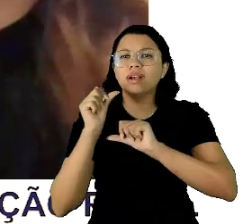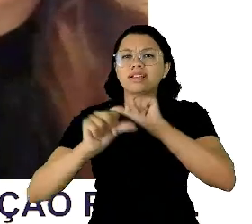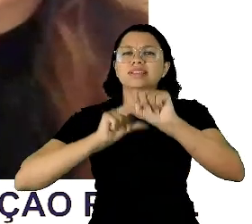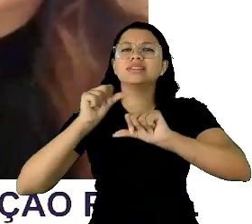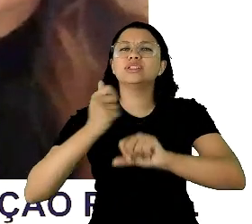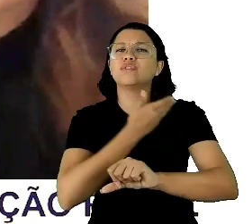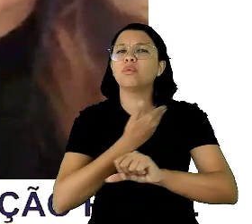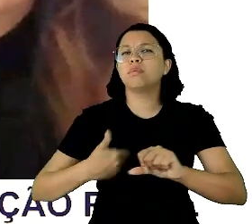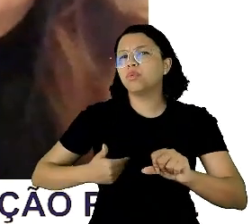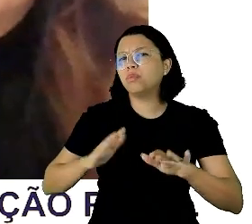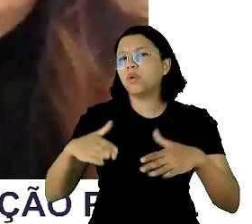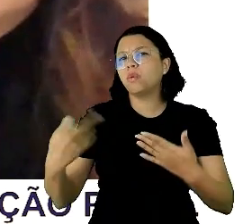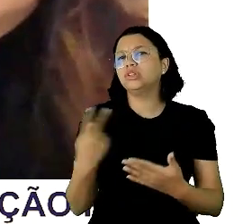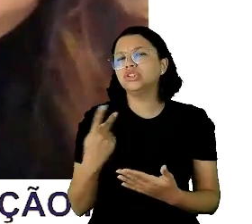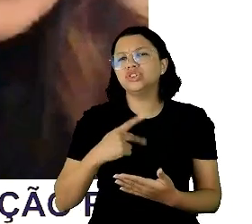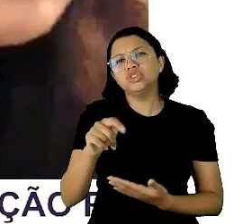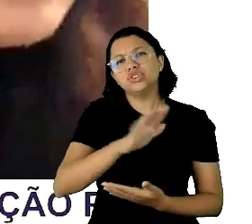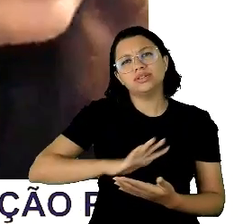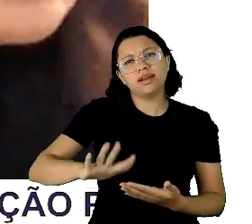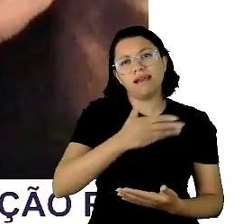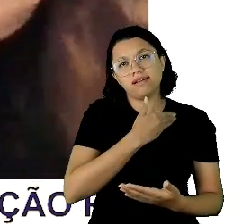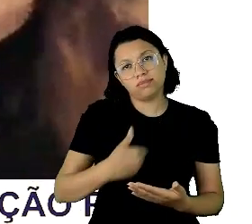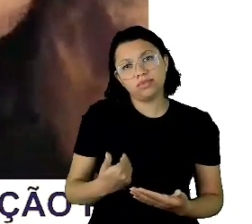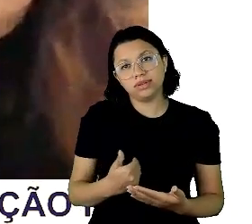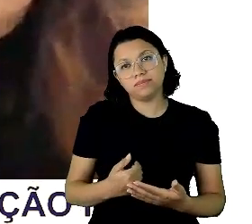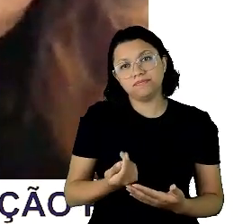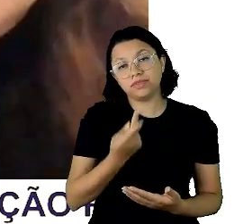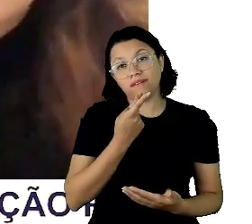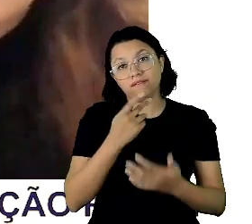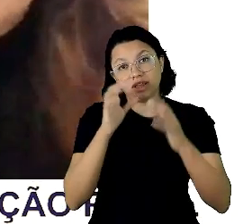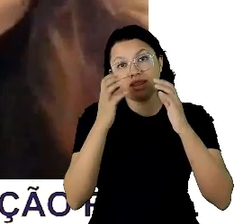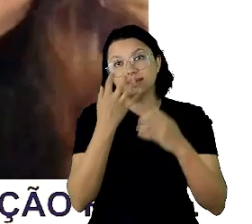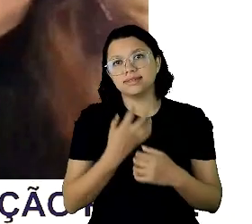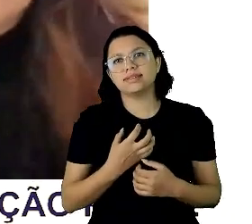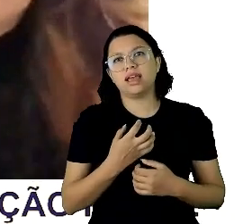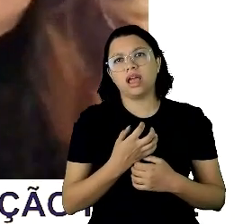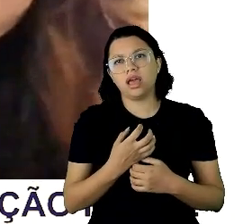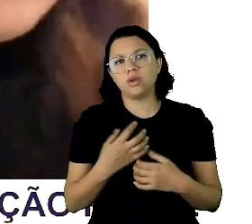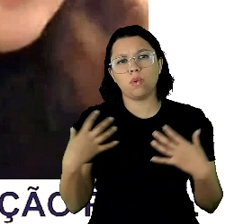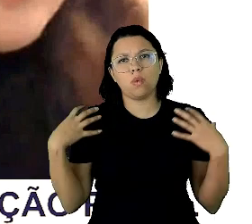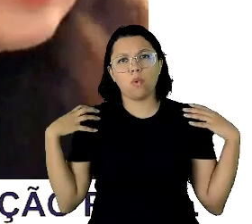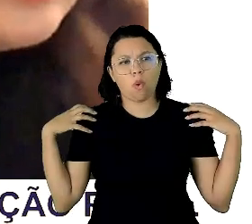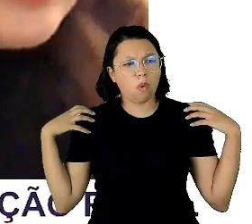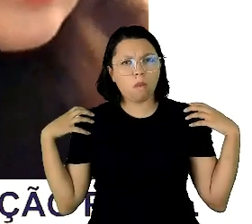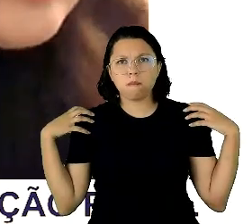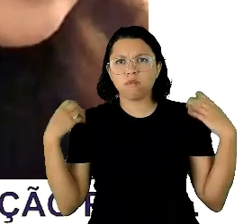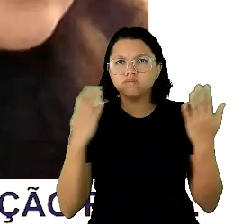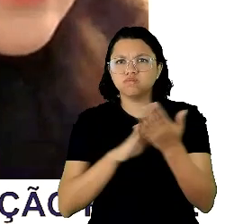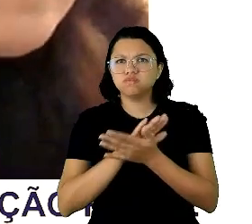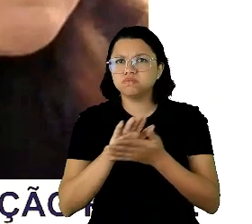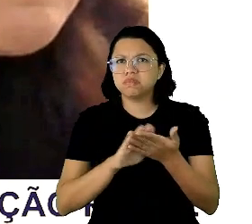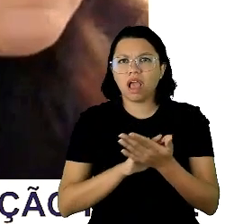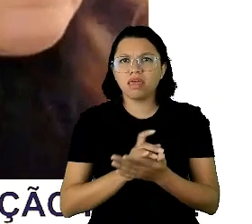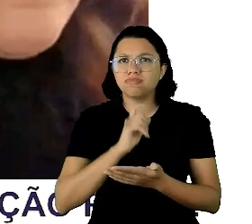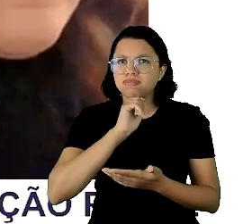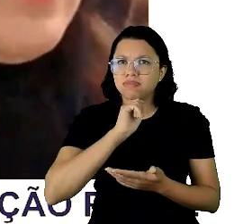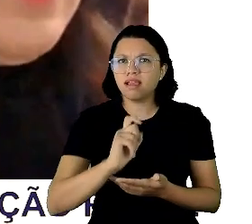no espaço público. E deixar bem claro que o corpo de ninguém é público no espaço público.